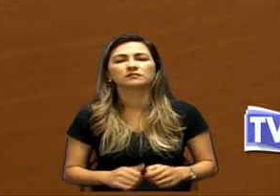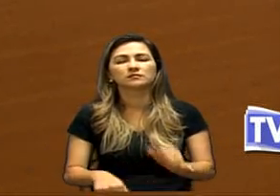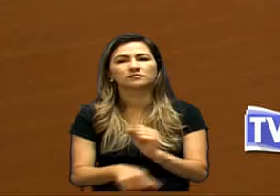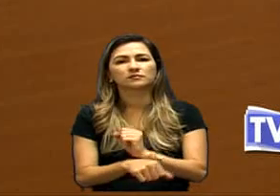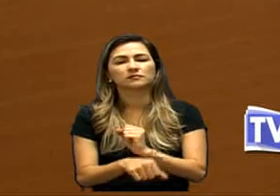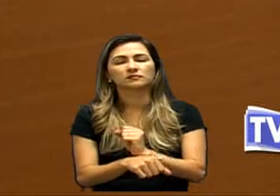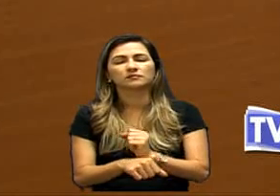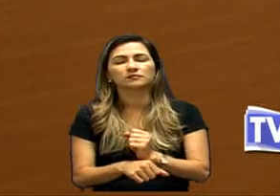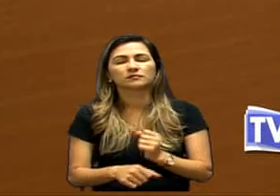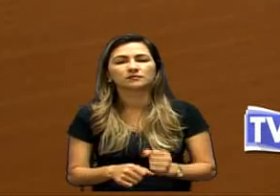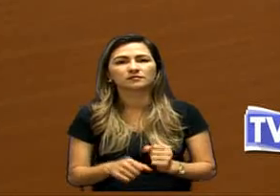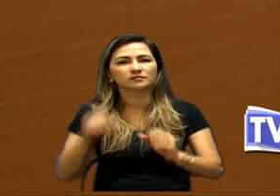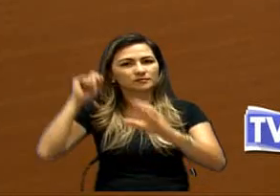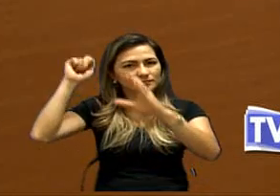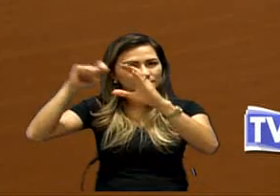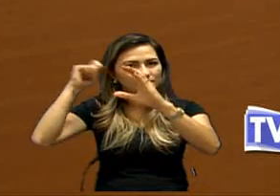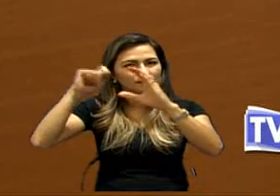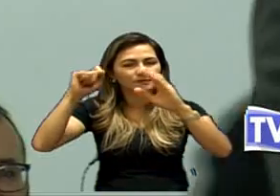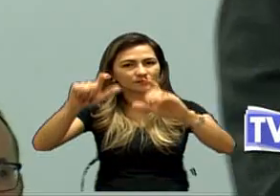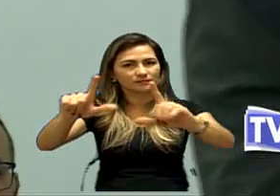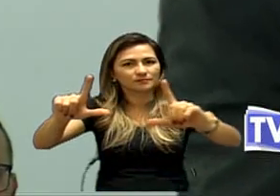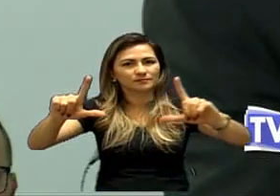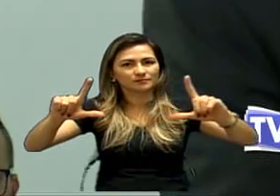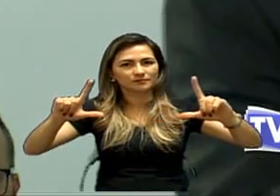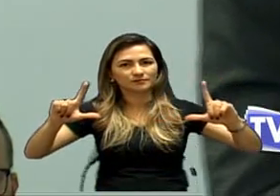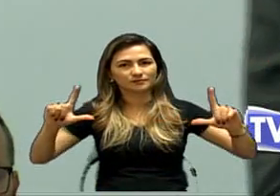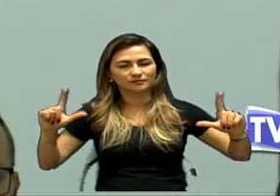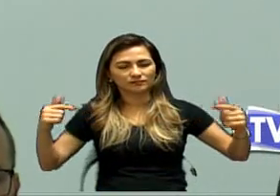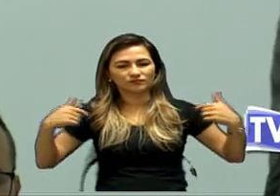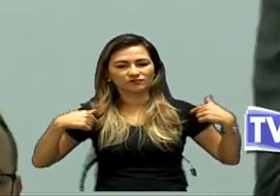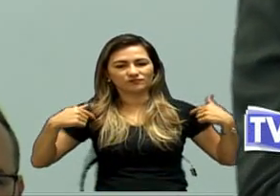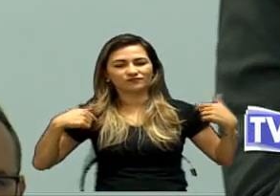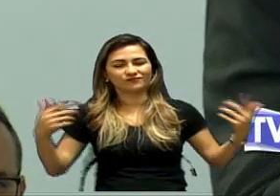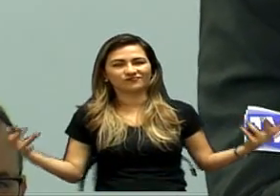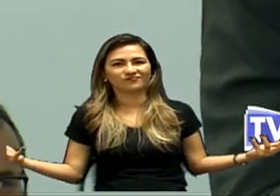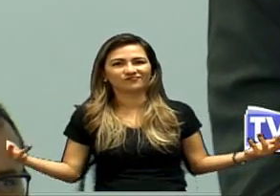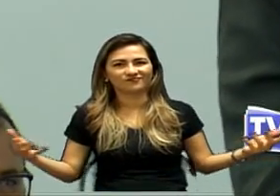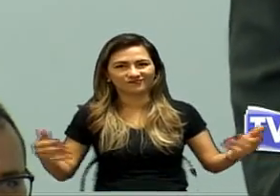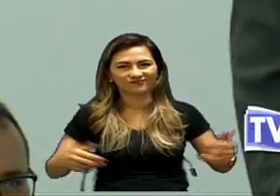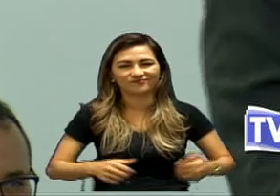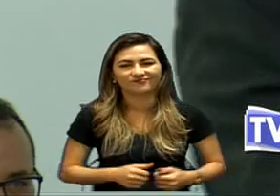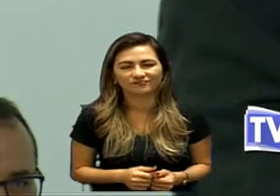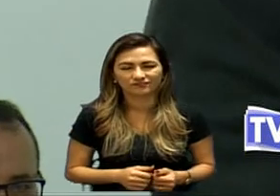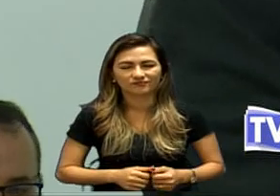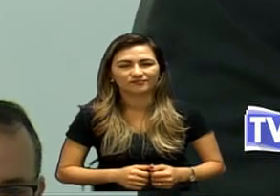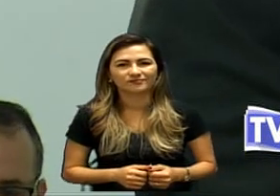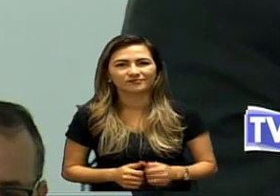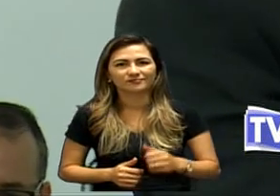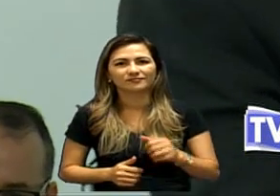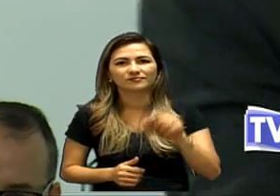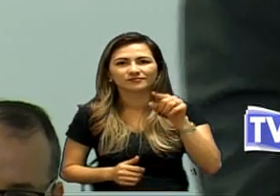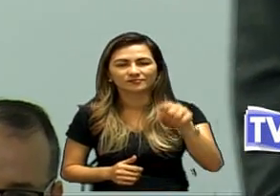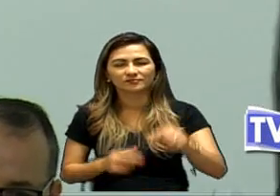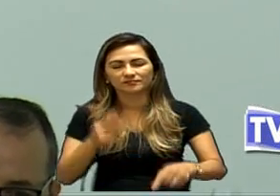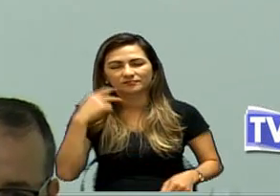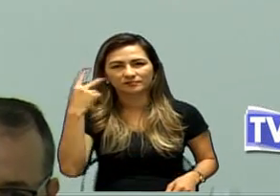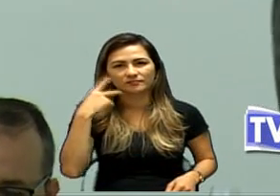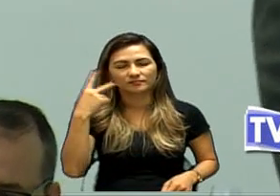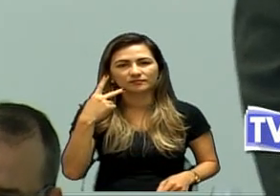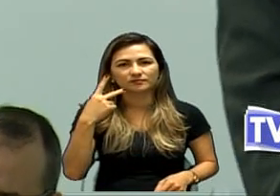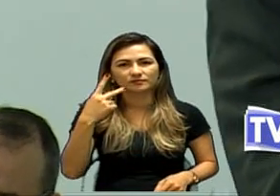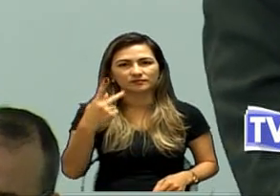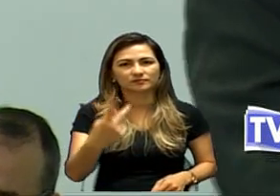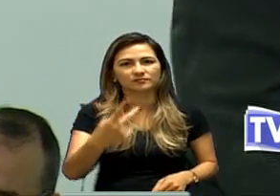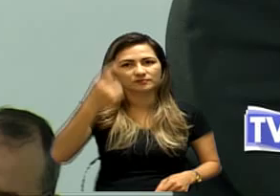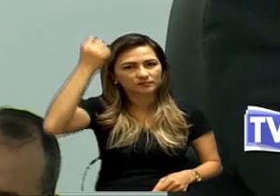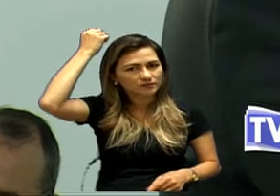na... Foca em mim. Né? Bom dia a todos que nos assistem pela web. Bom dia a Péricles Regis, vereador do